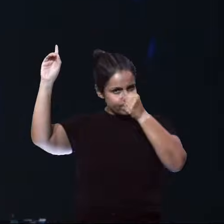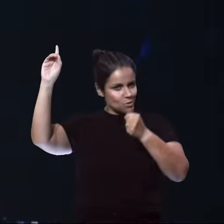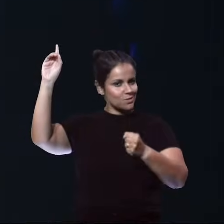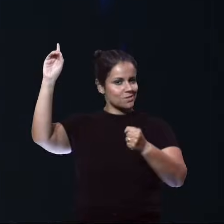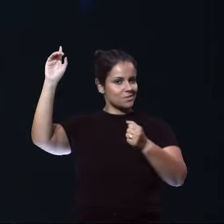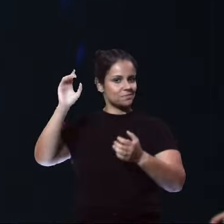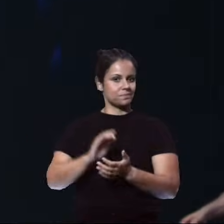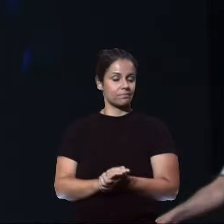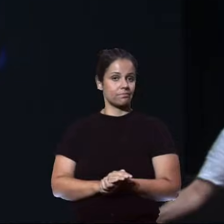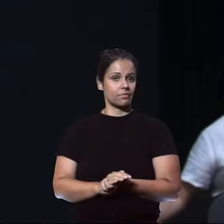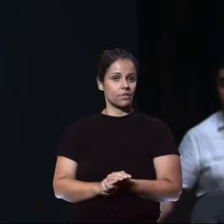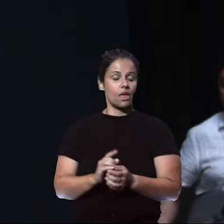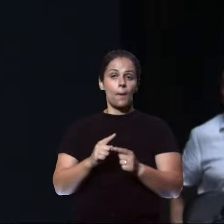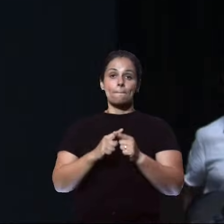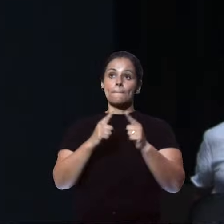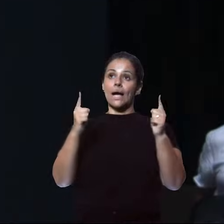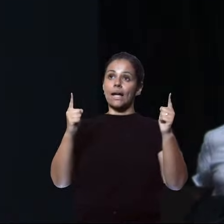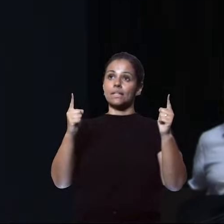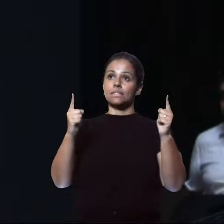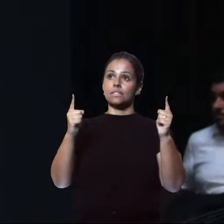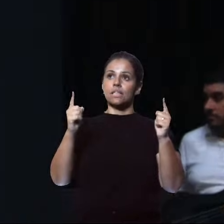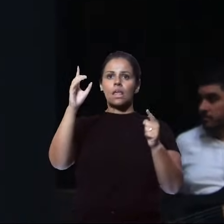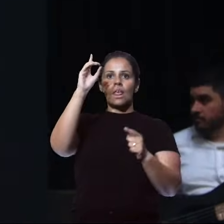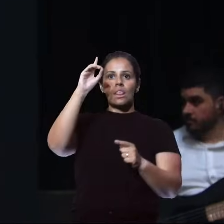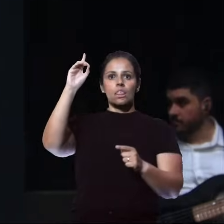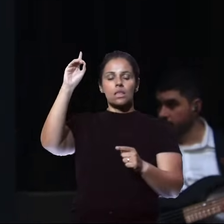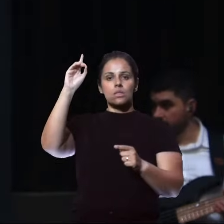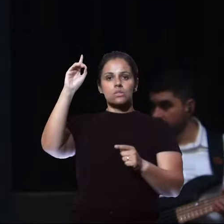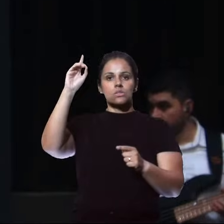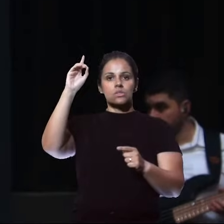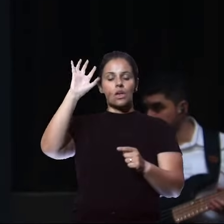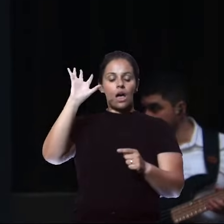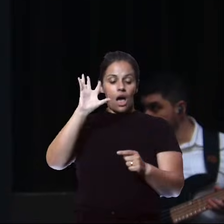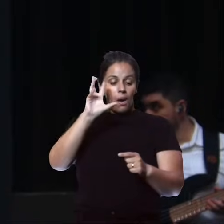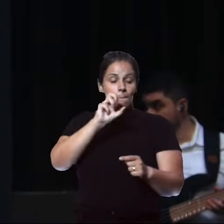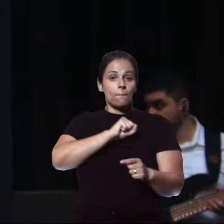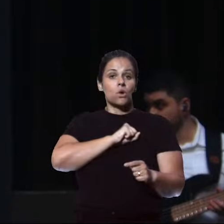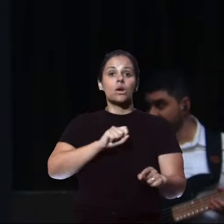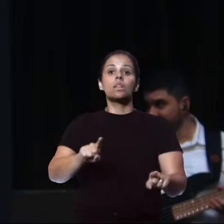Mas ele fala de amor também, e sabe, o amor sustenta o chamado.